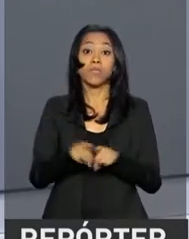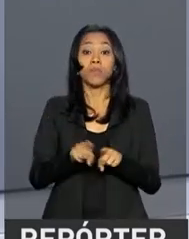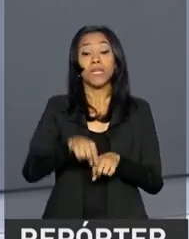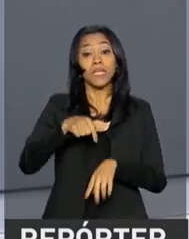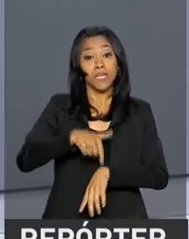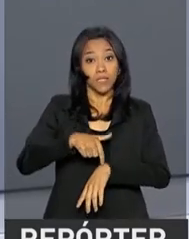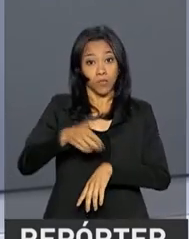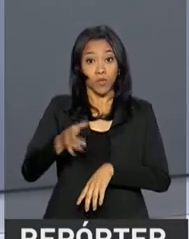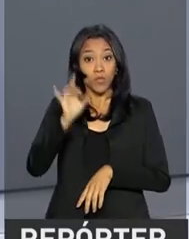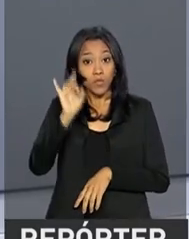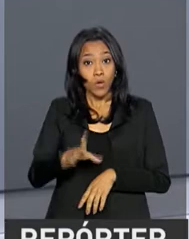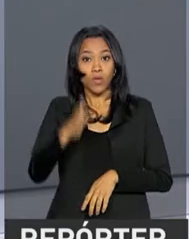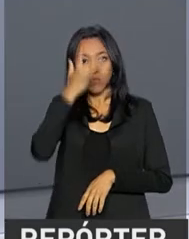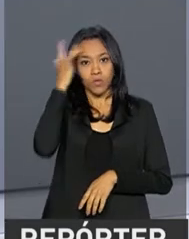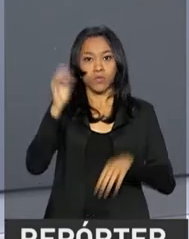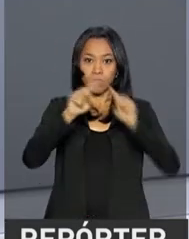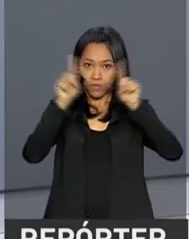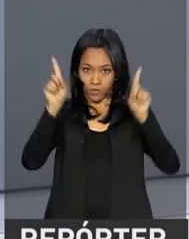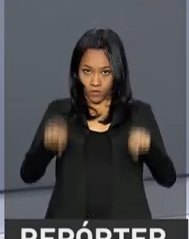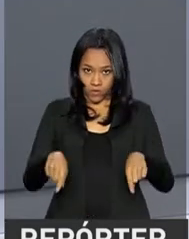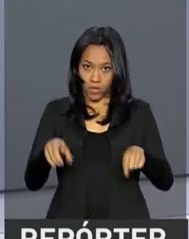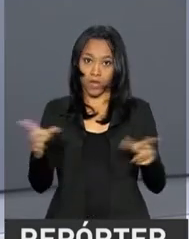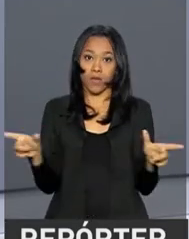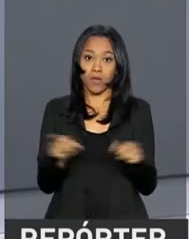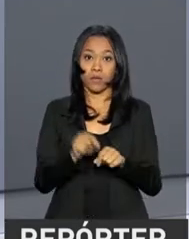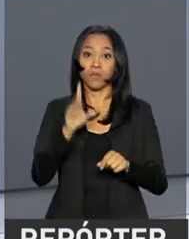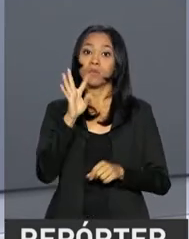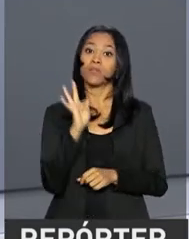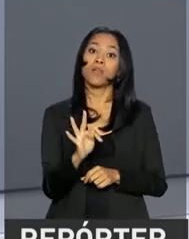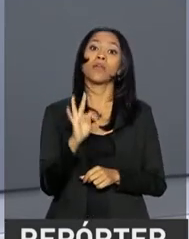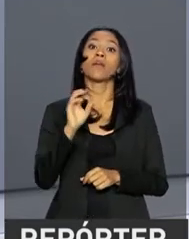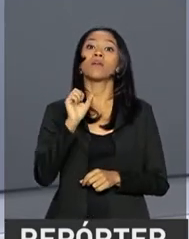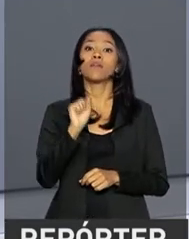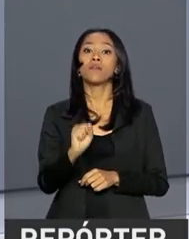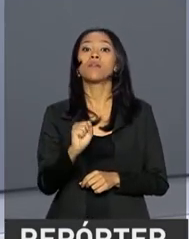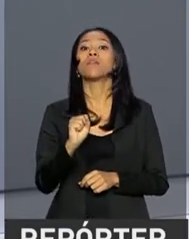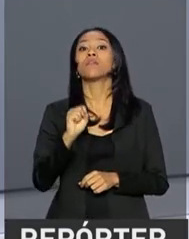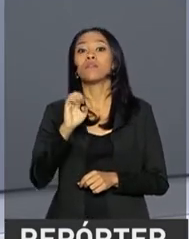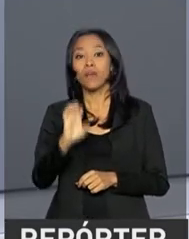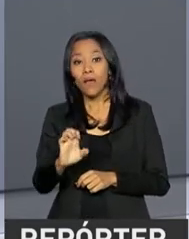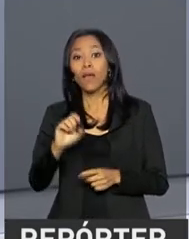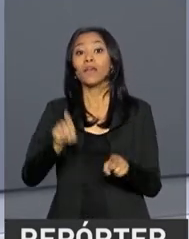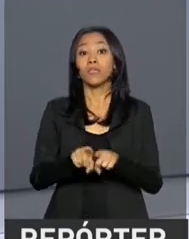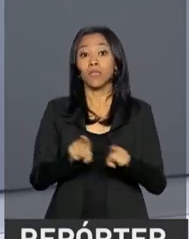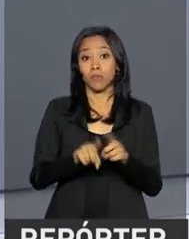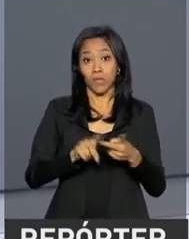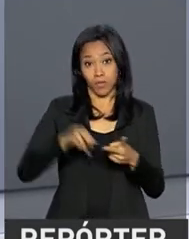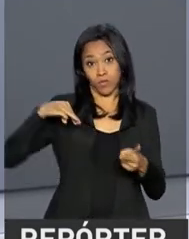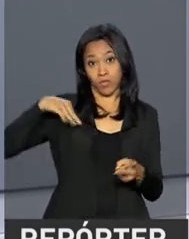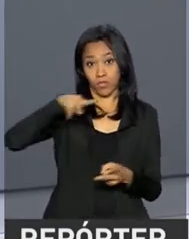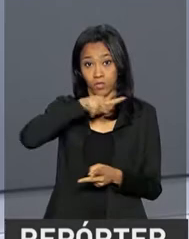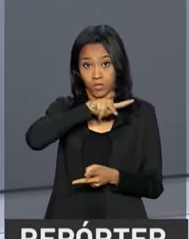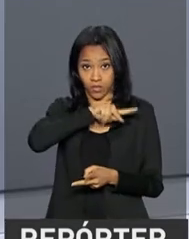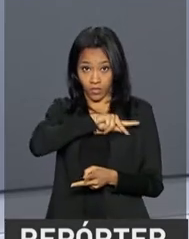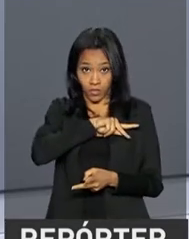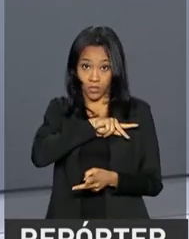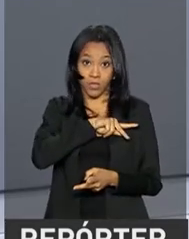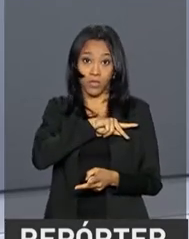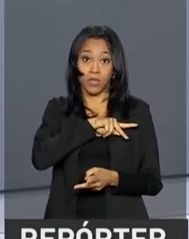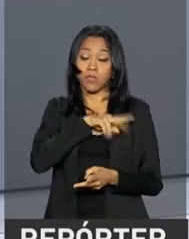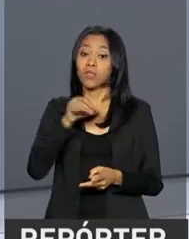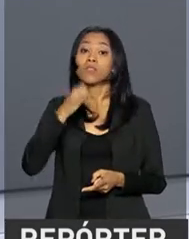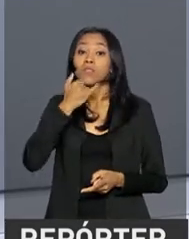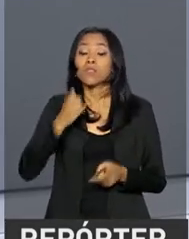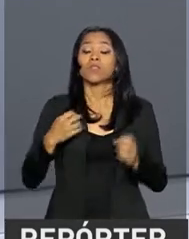os funcionários do tribunal superior eleitoral e do ministério do planejamento vão utilizar o documento digital mais tarde ele será liberado para